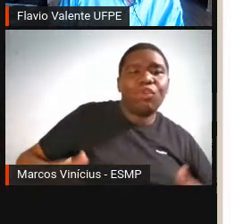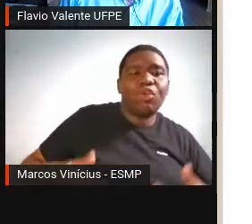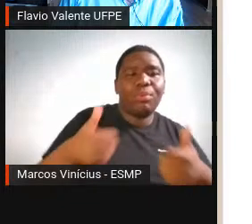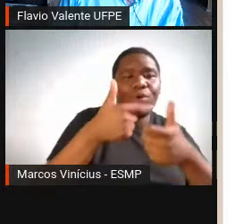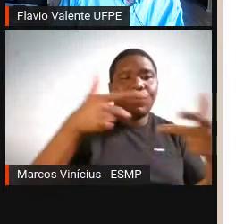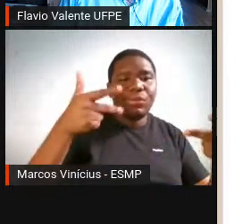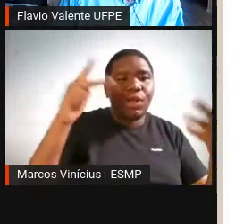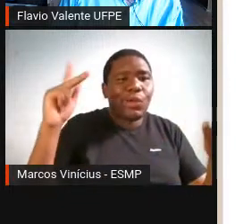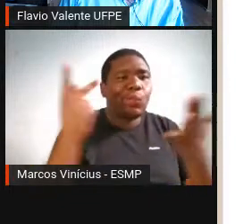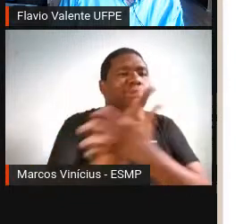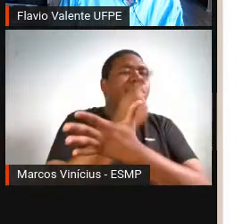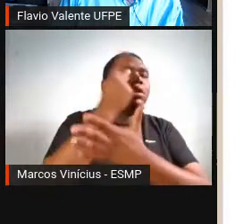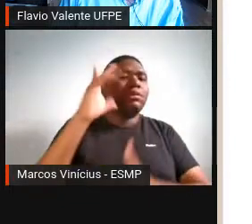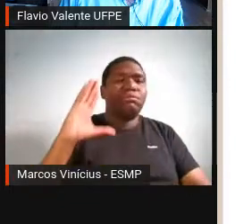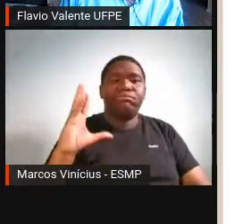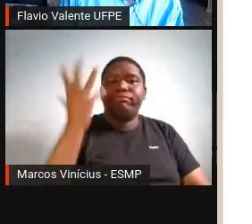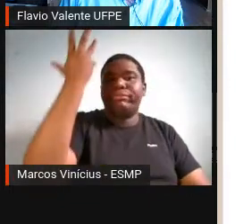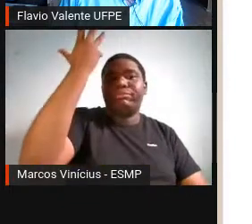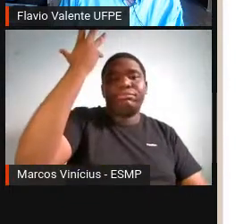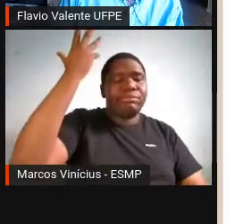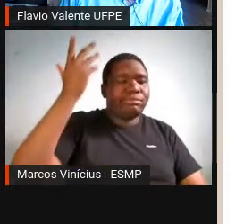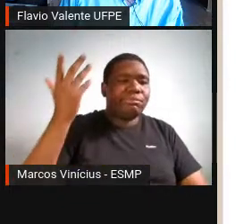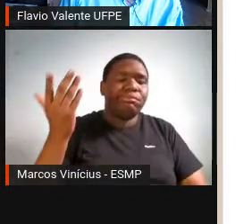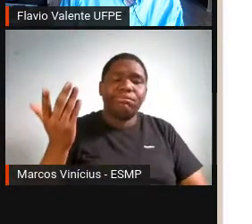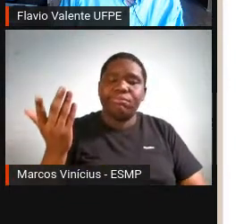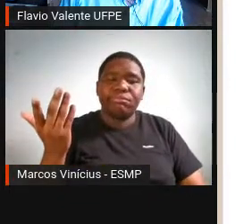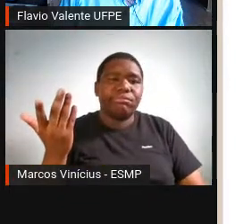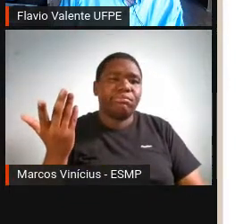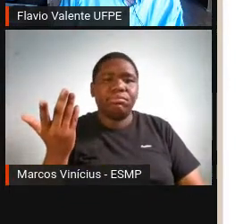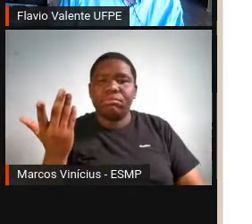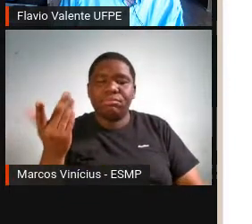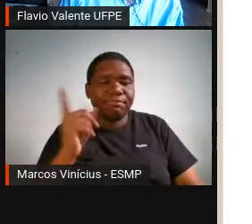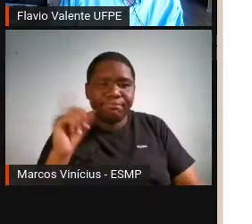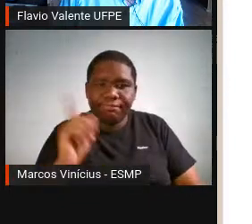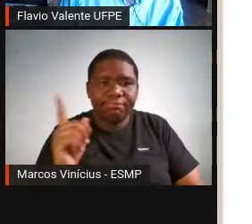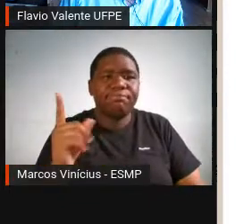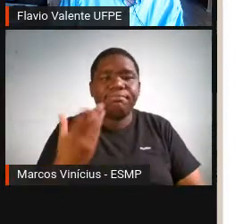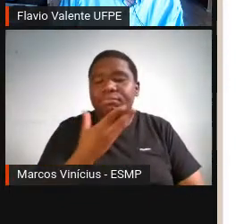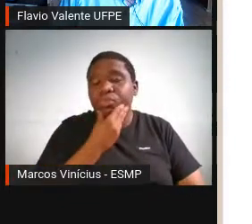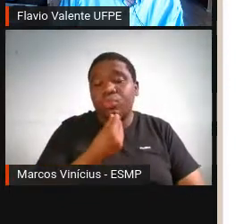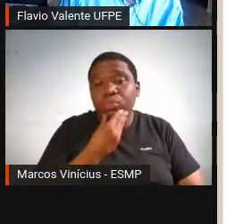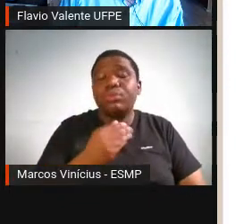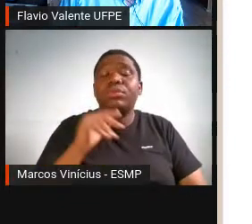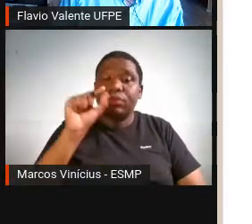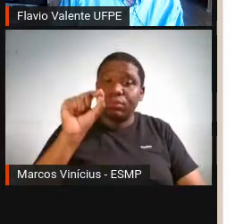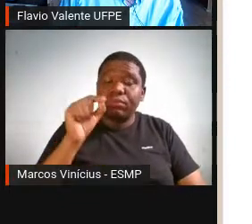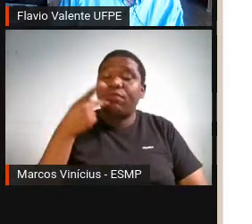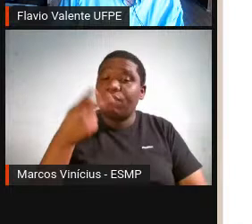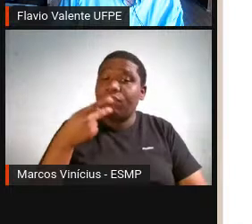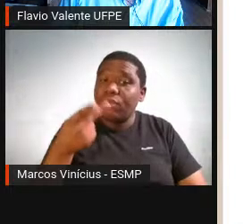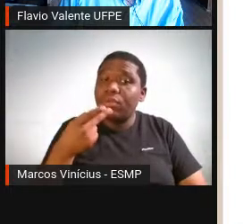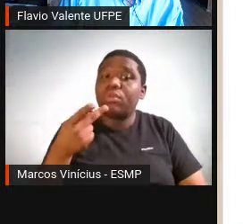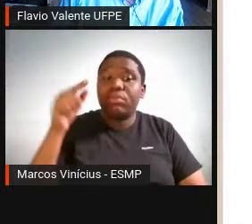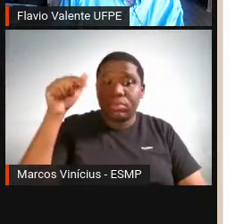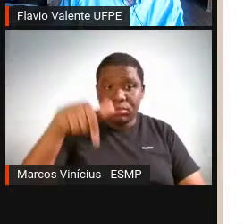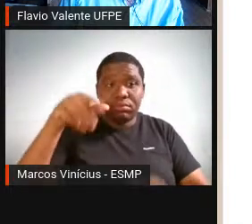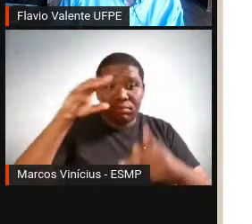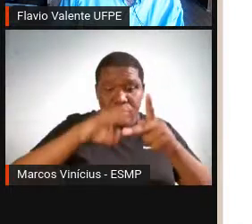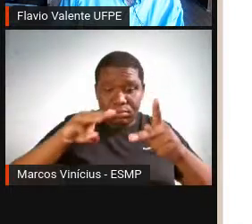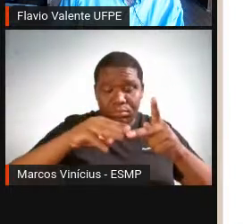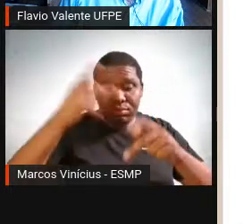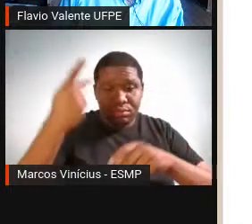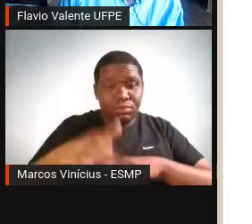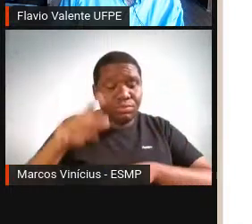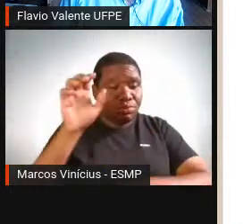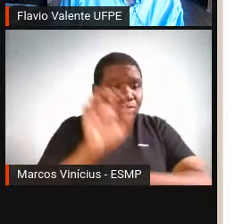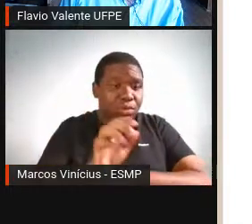acaso. Como dizia o Josué de Castro, o mentor do nosso núcleo do Ministério Público Estadual,